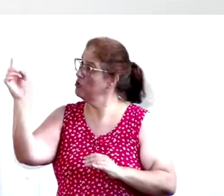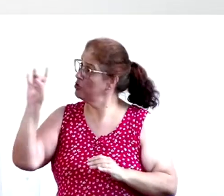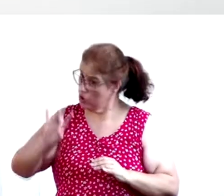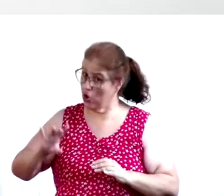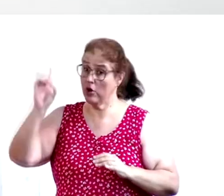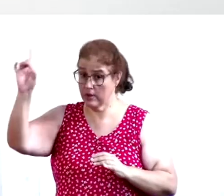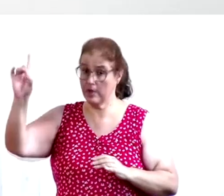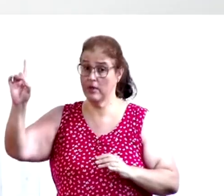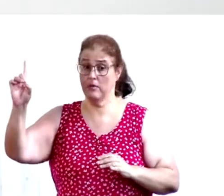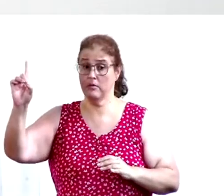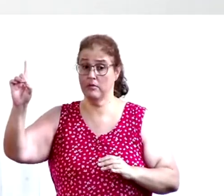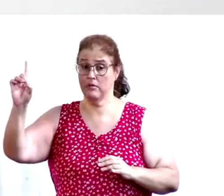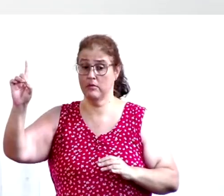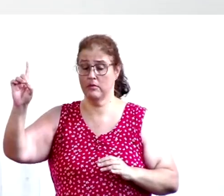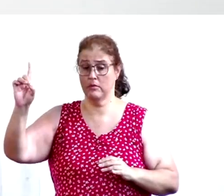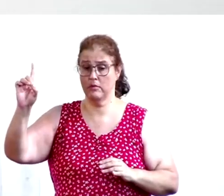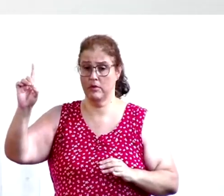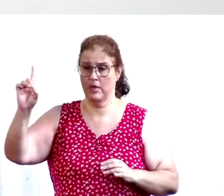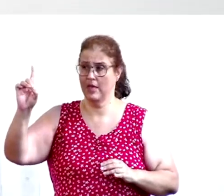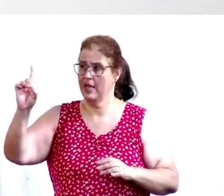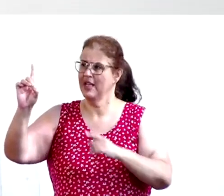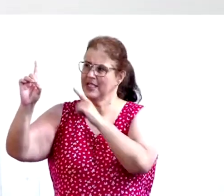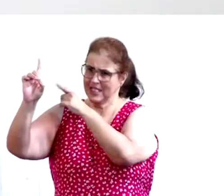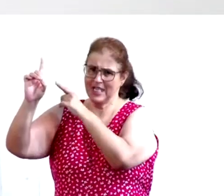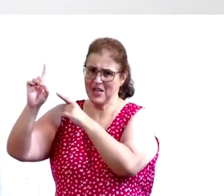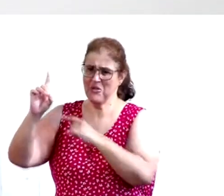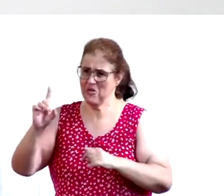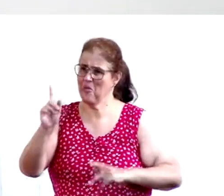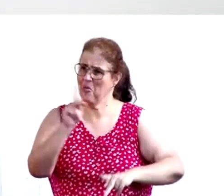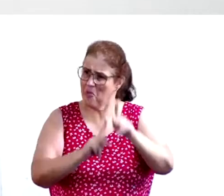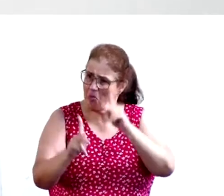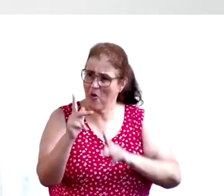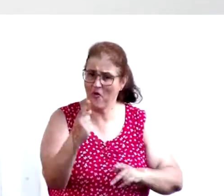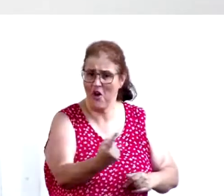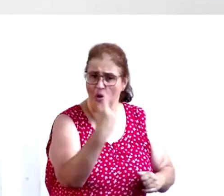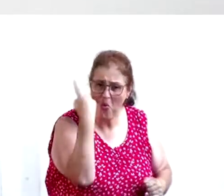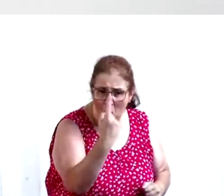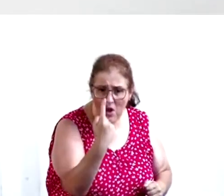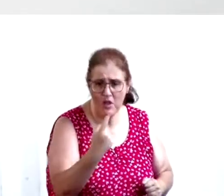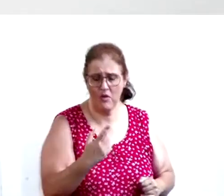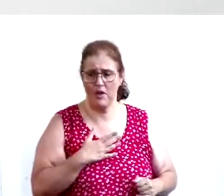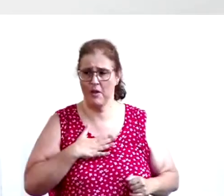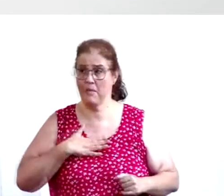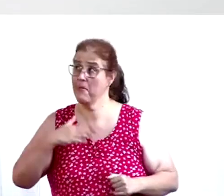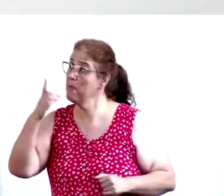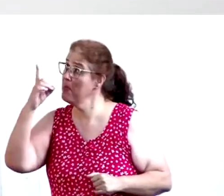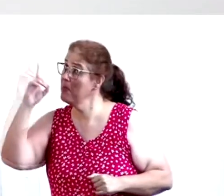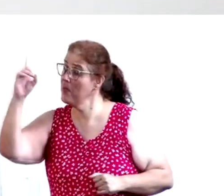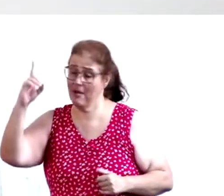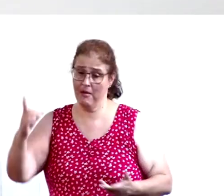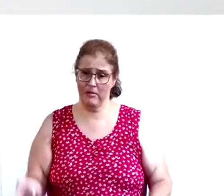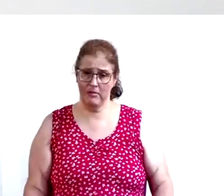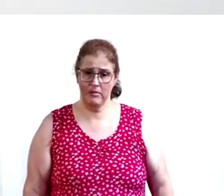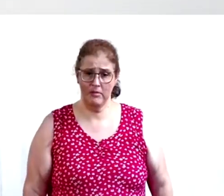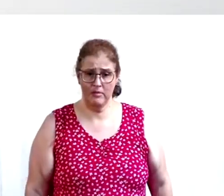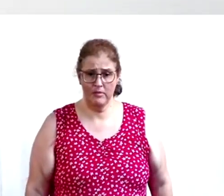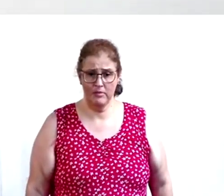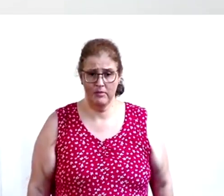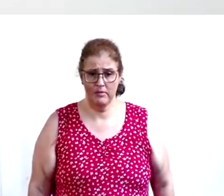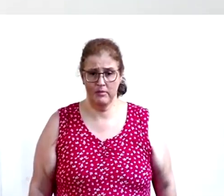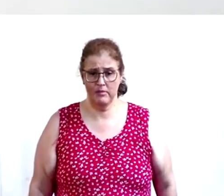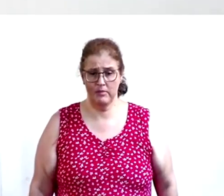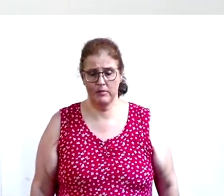mão, meu povo, exclusivamente meu povo. Tem 2 passagens na palavra de Deus que nos ajudam a entender